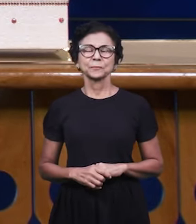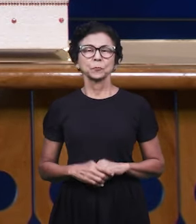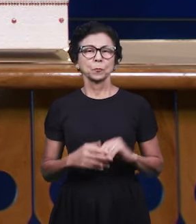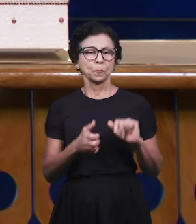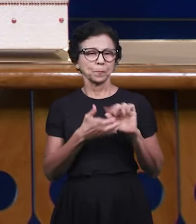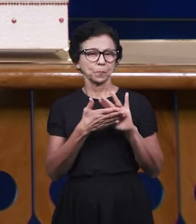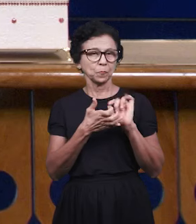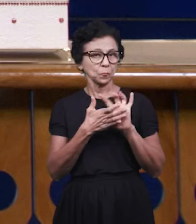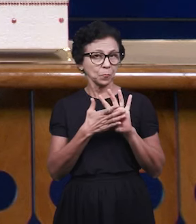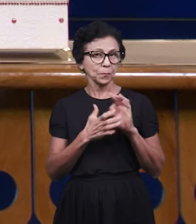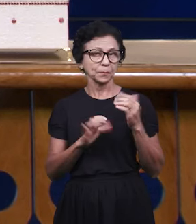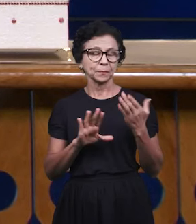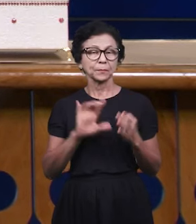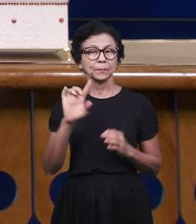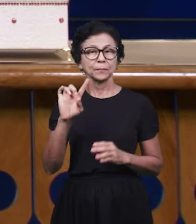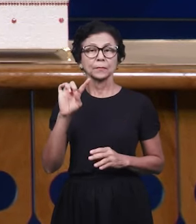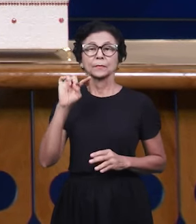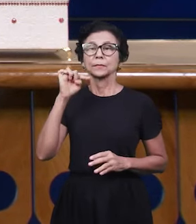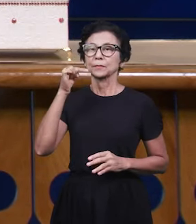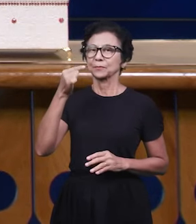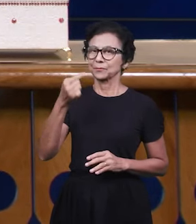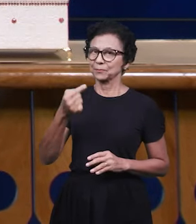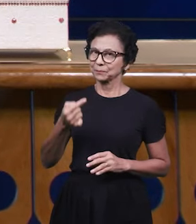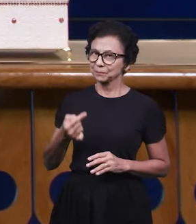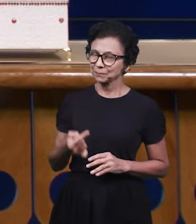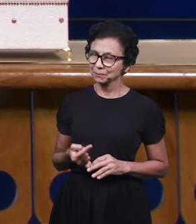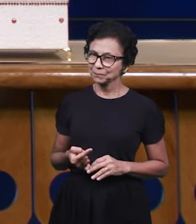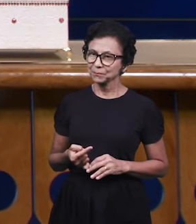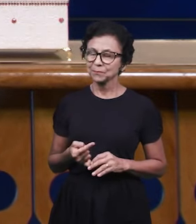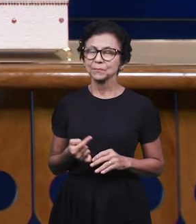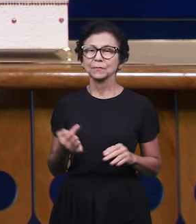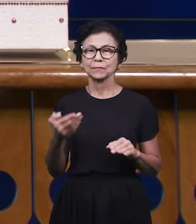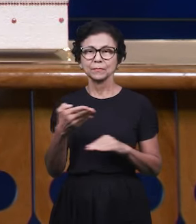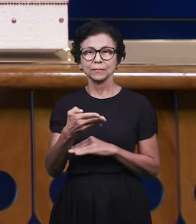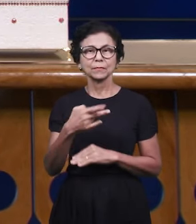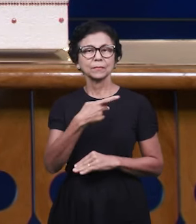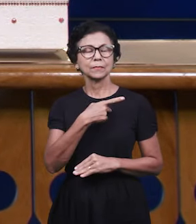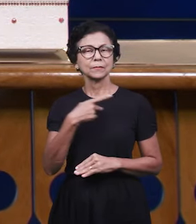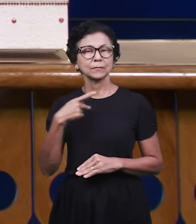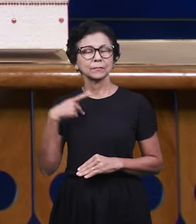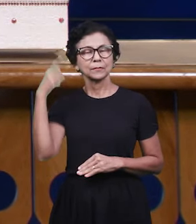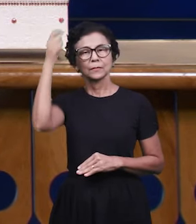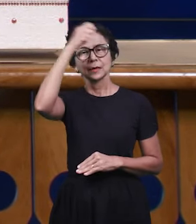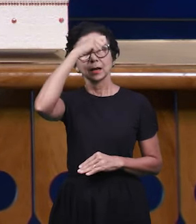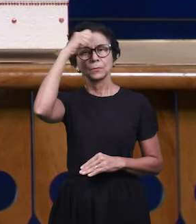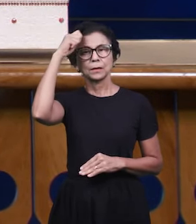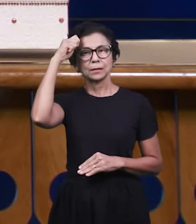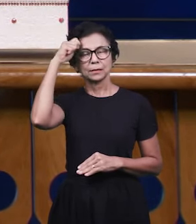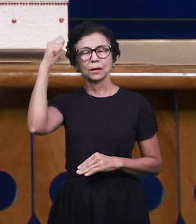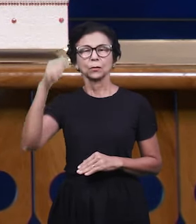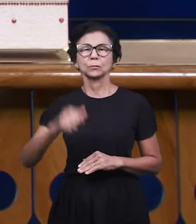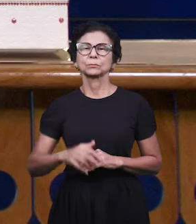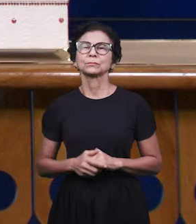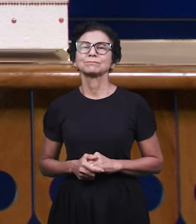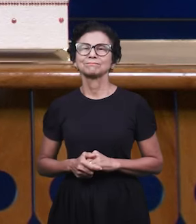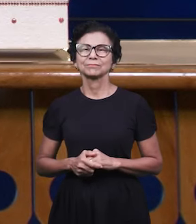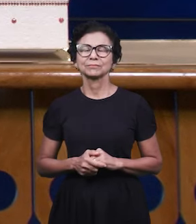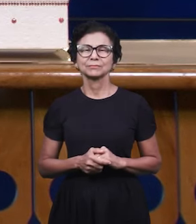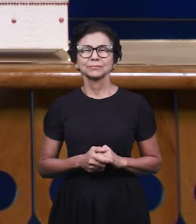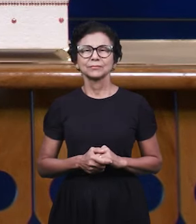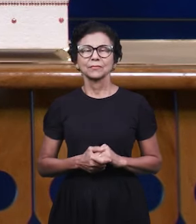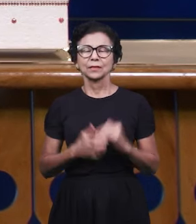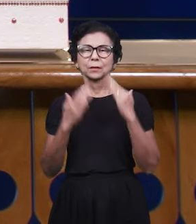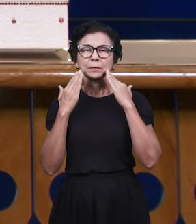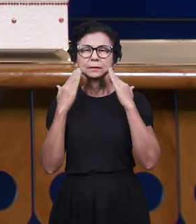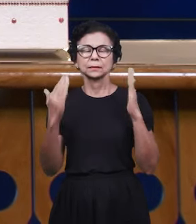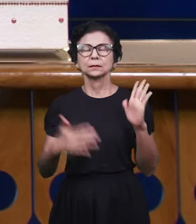cantar um louvor ao Senhor. Daqui a pouquinho, após o louvor, o pastor Amadeu Loureiro vai estar conduzindo o Conversas Bíblicas de hoje e você vai saber